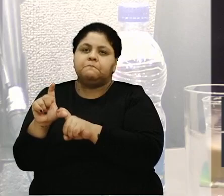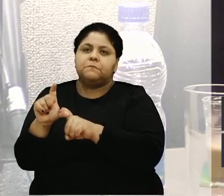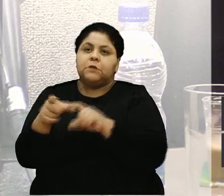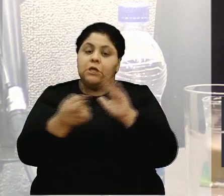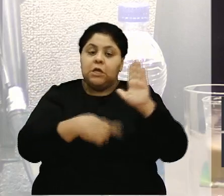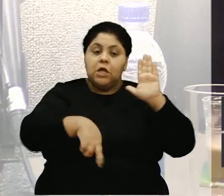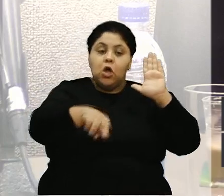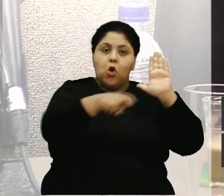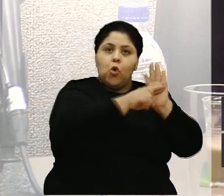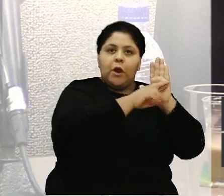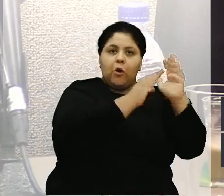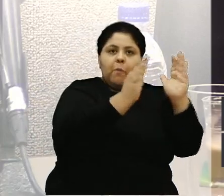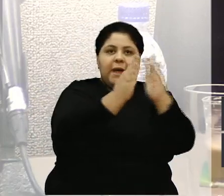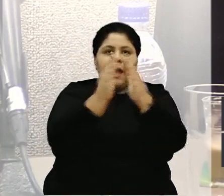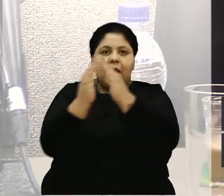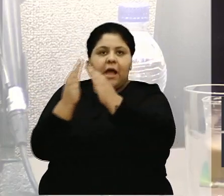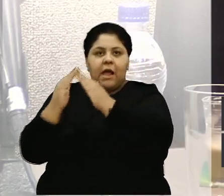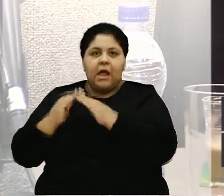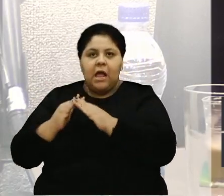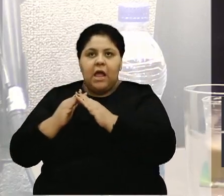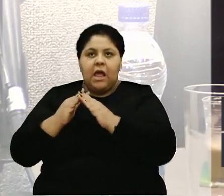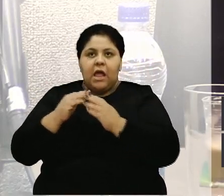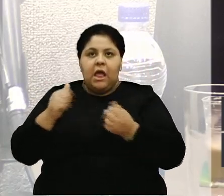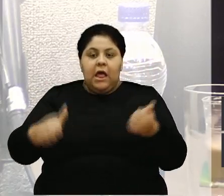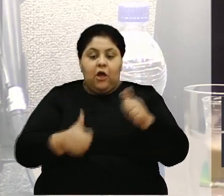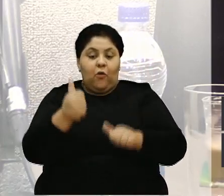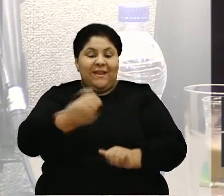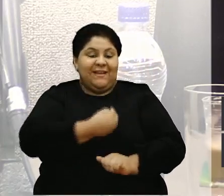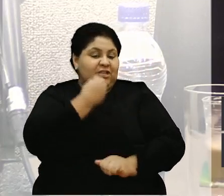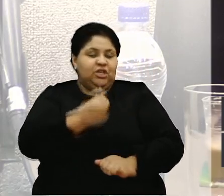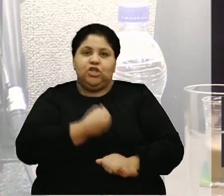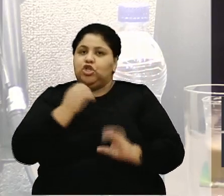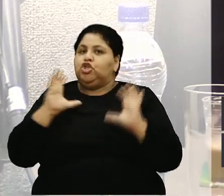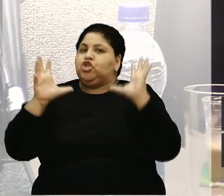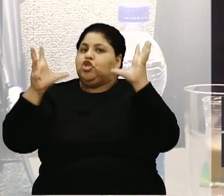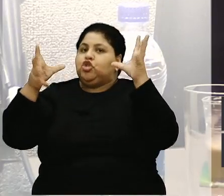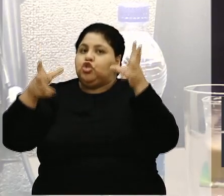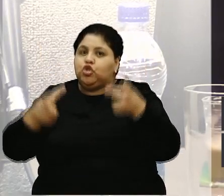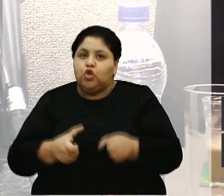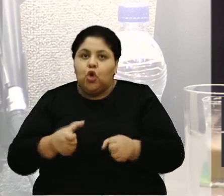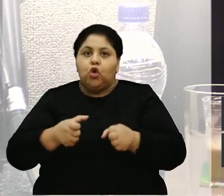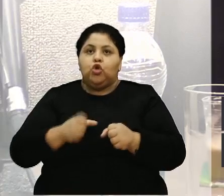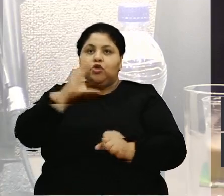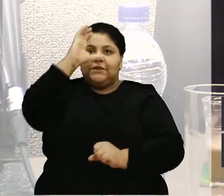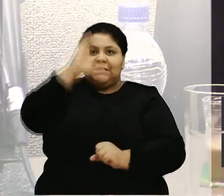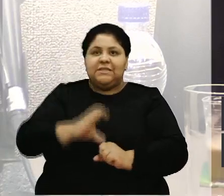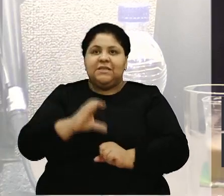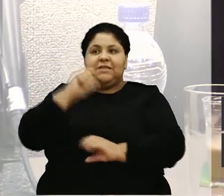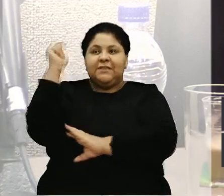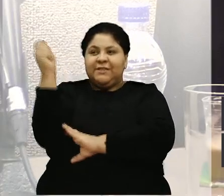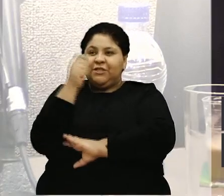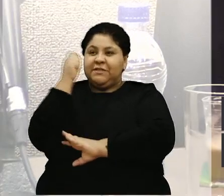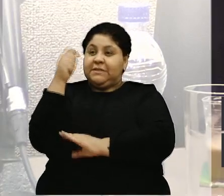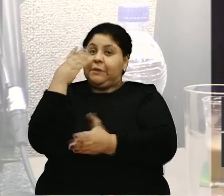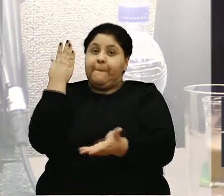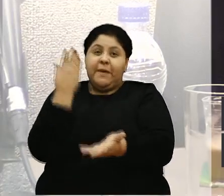a habitação, a dignidade de todos esses nossos rio-grandenses que perderam tudo.